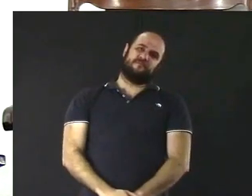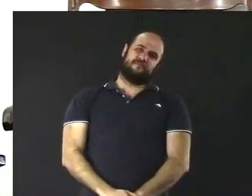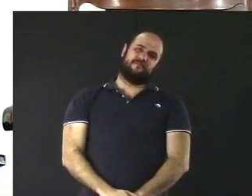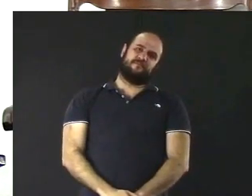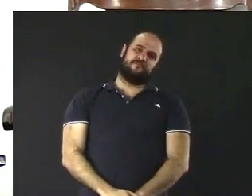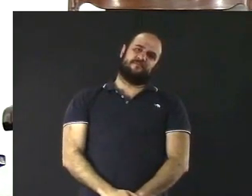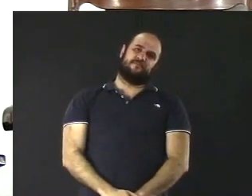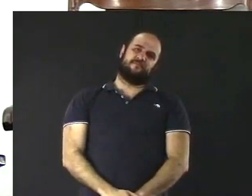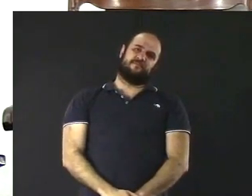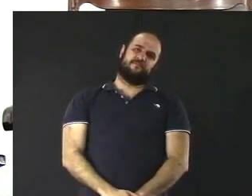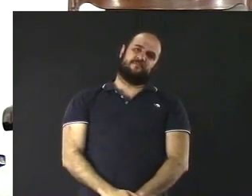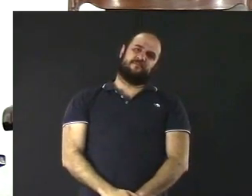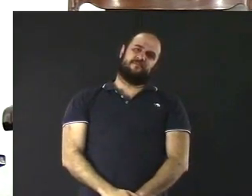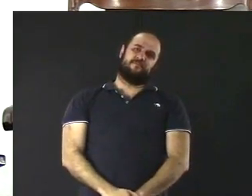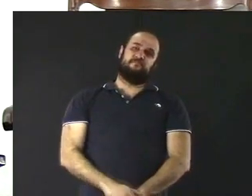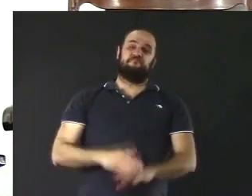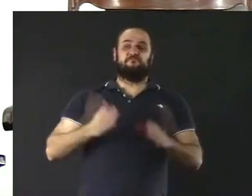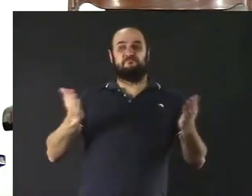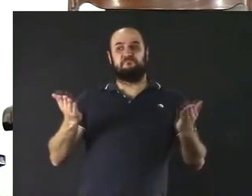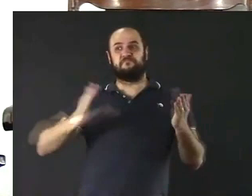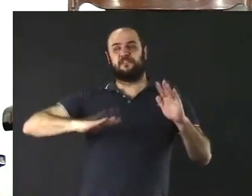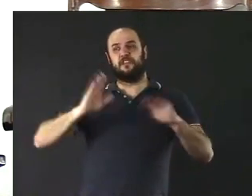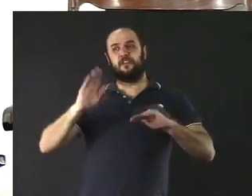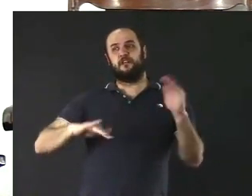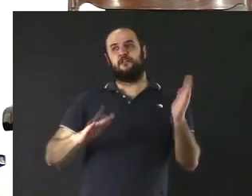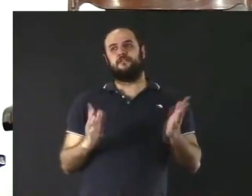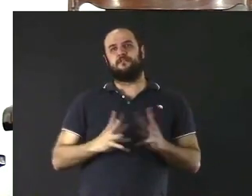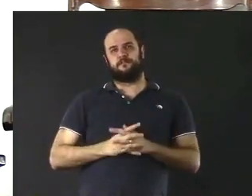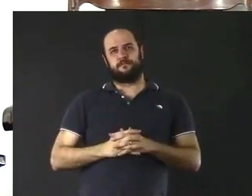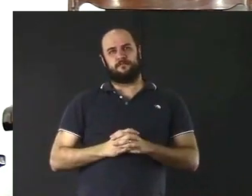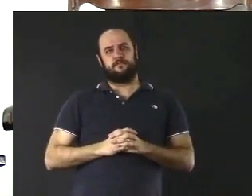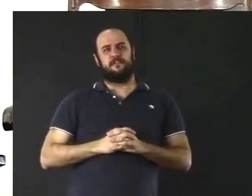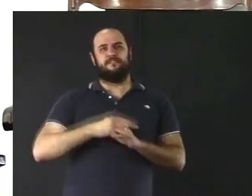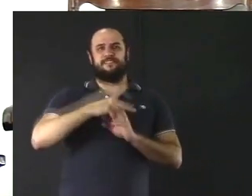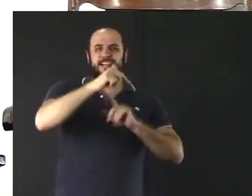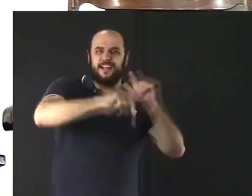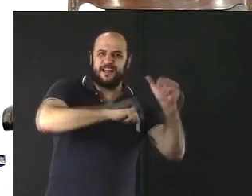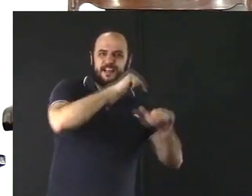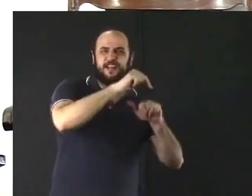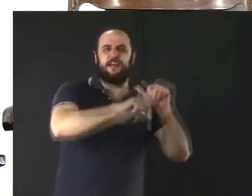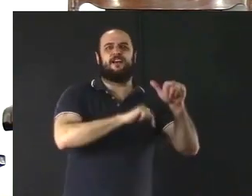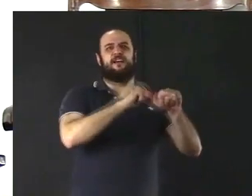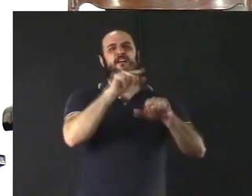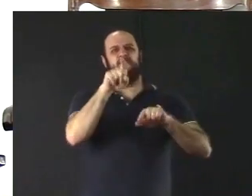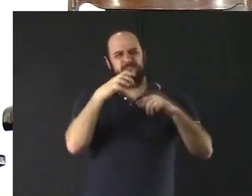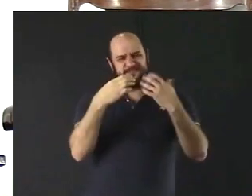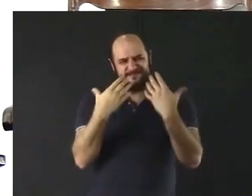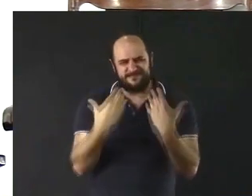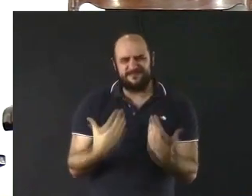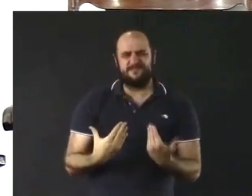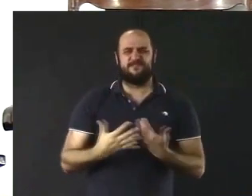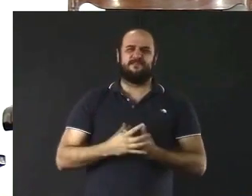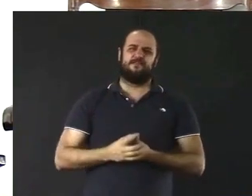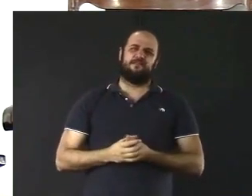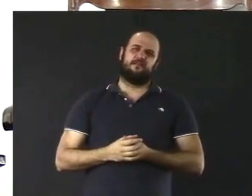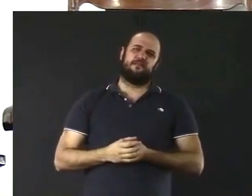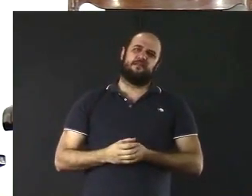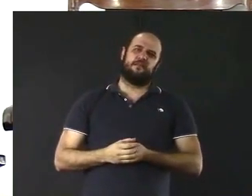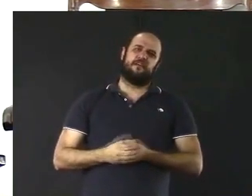final. Talvez aquele trabalho que te enfada ao ponto